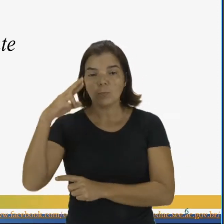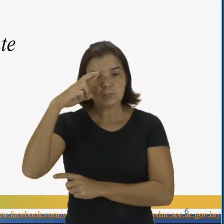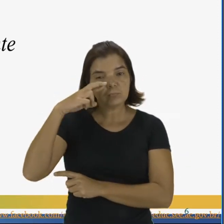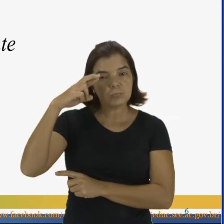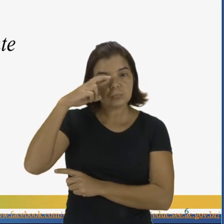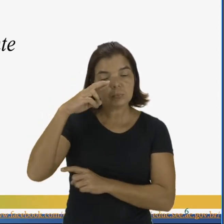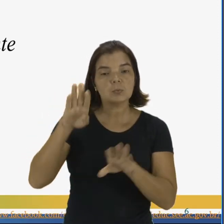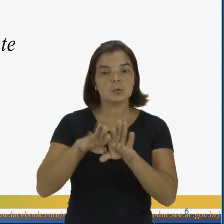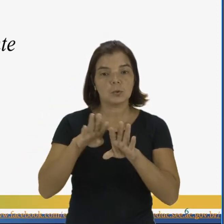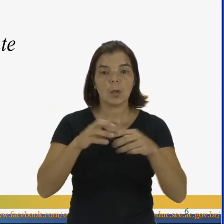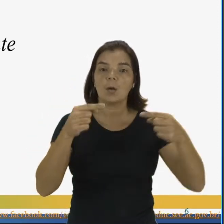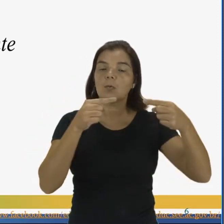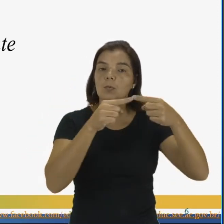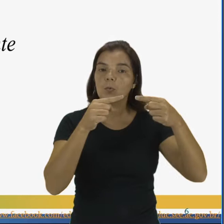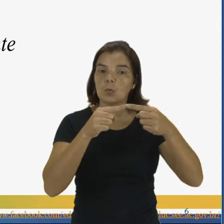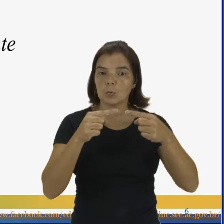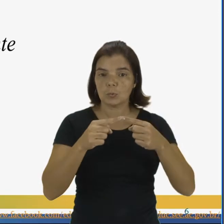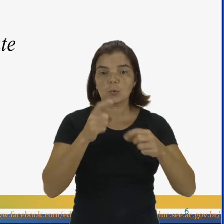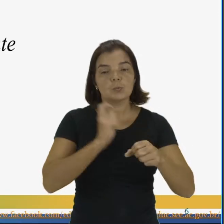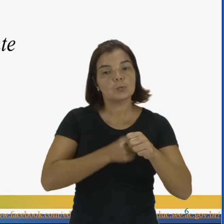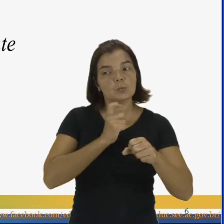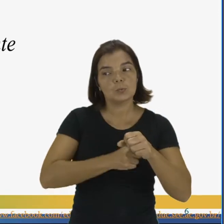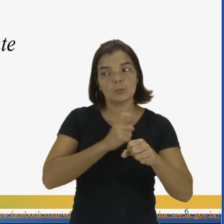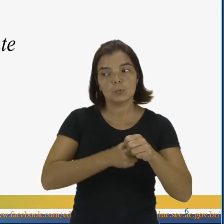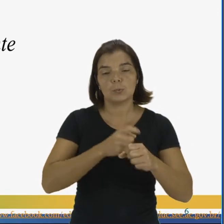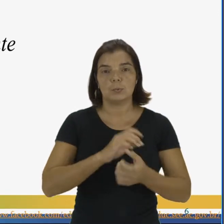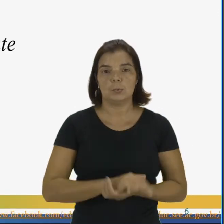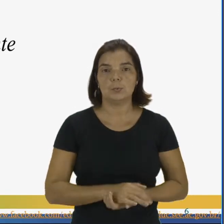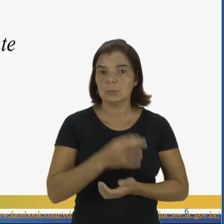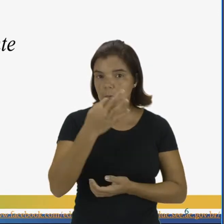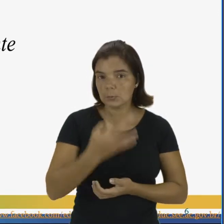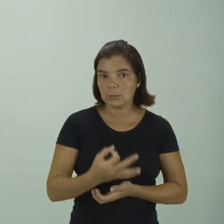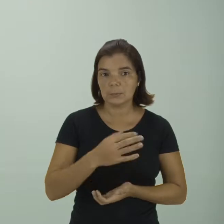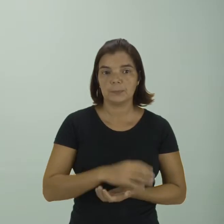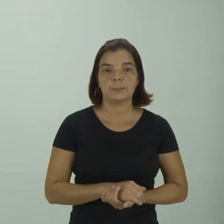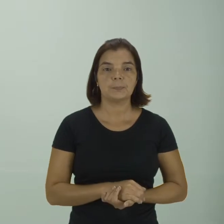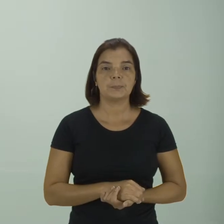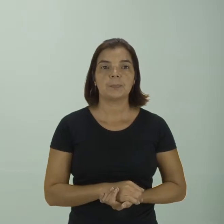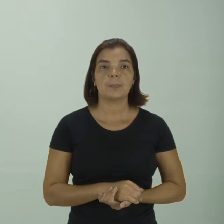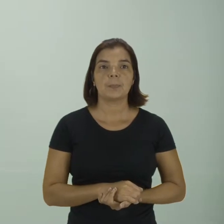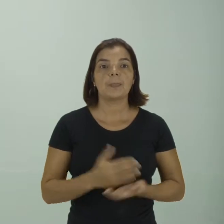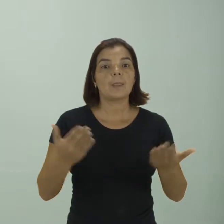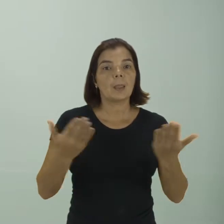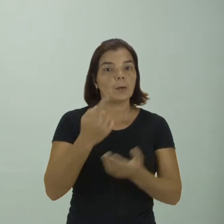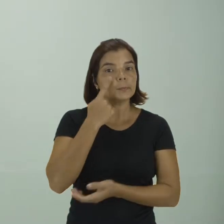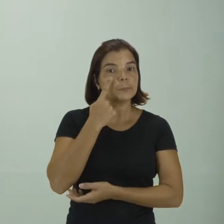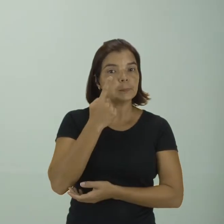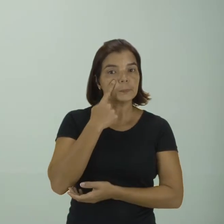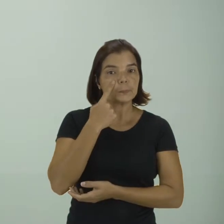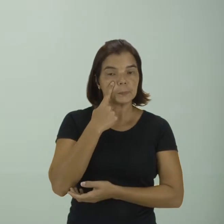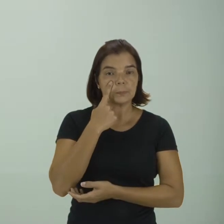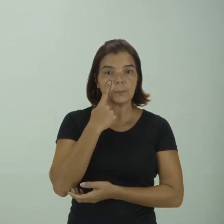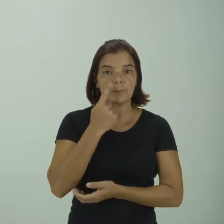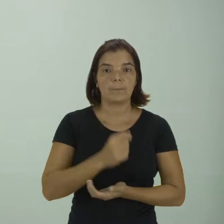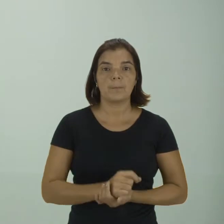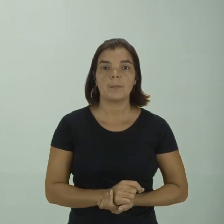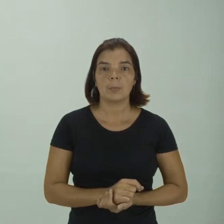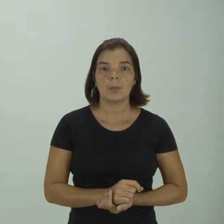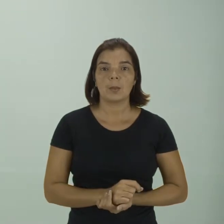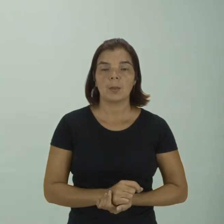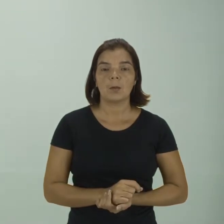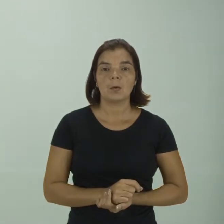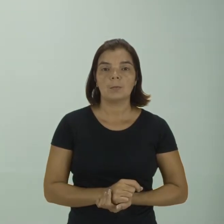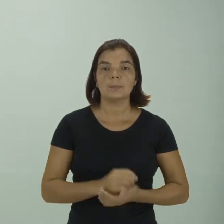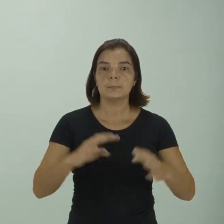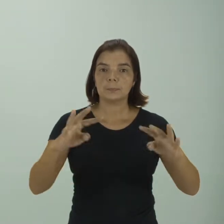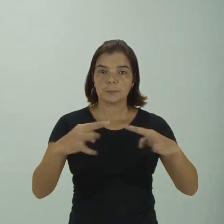na dilatação volumétrica dos sólidos. Certo? Agora observe aqui comigo. Olhe